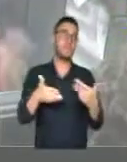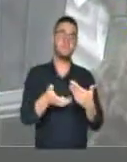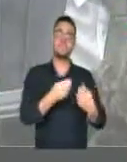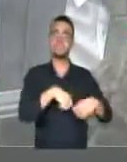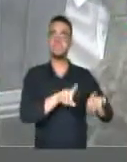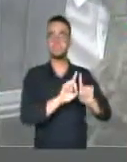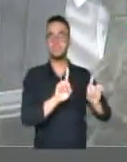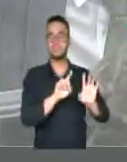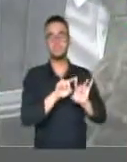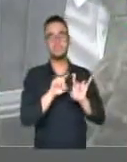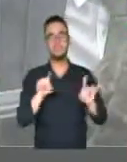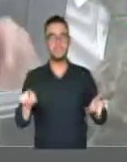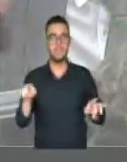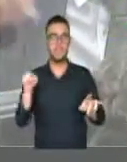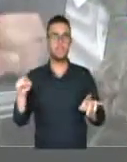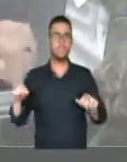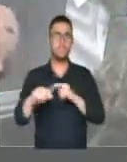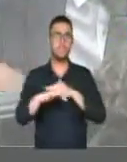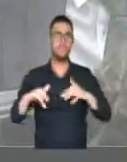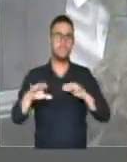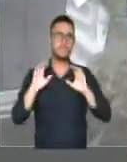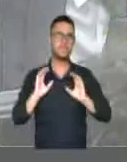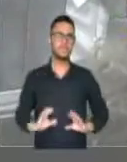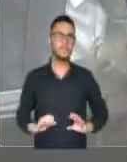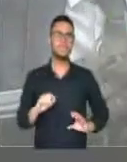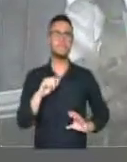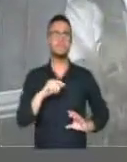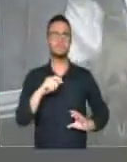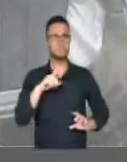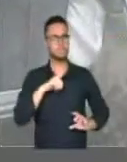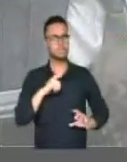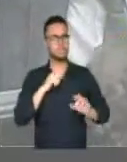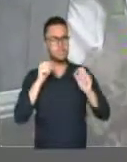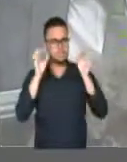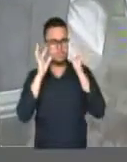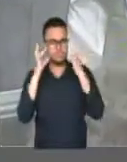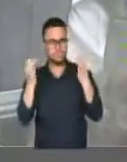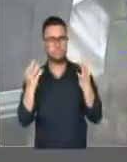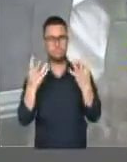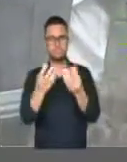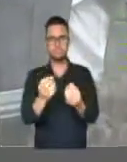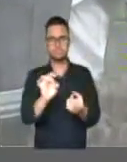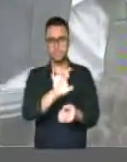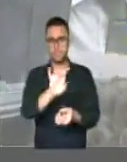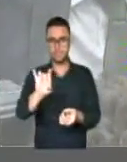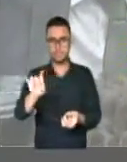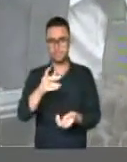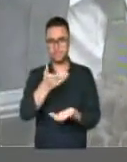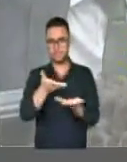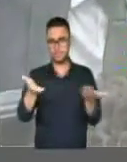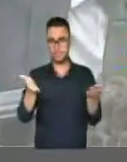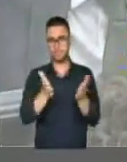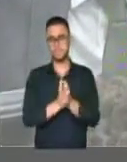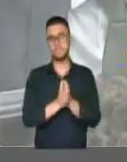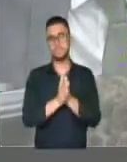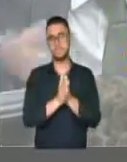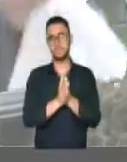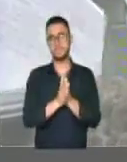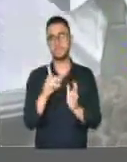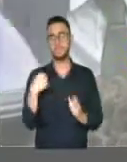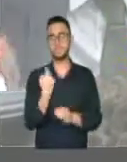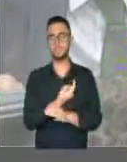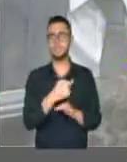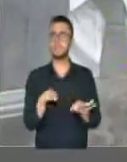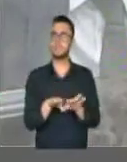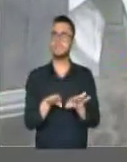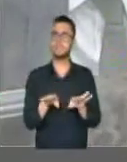esse movimento cidadão está muito atento a cada um de nós aqui. Nós também queremos